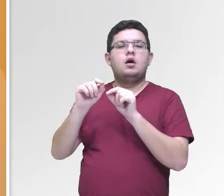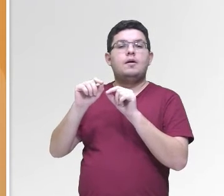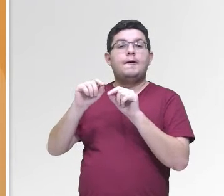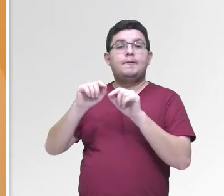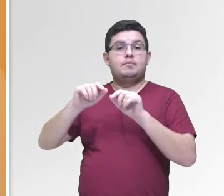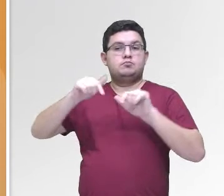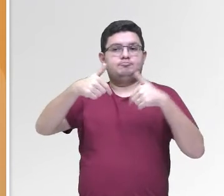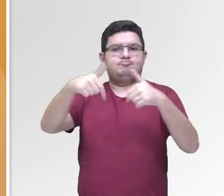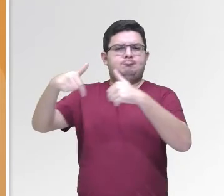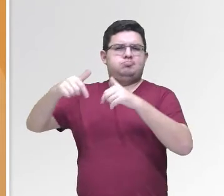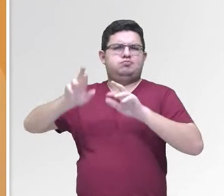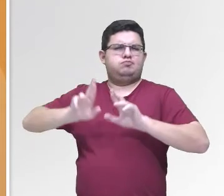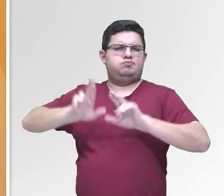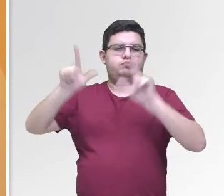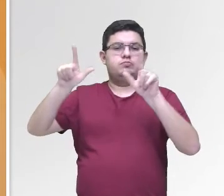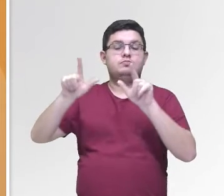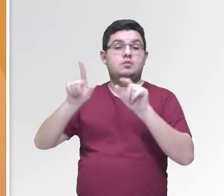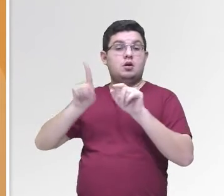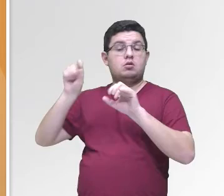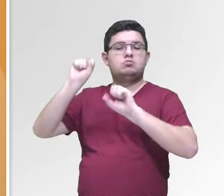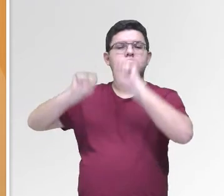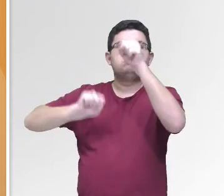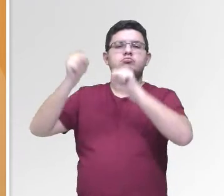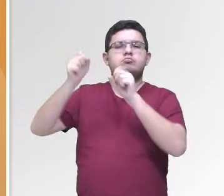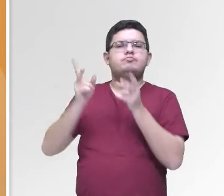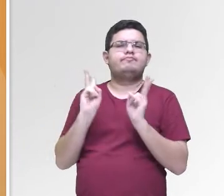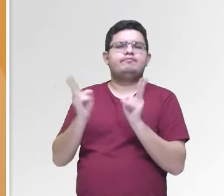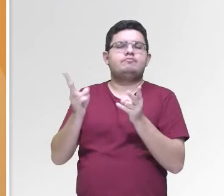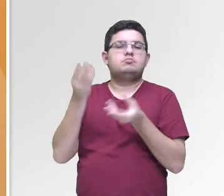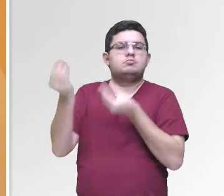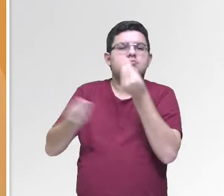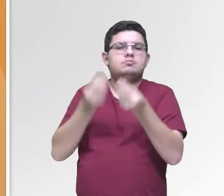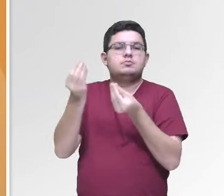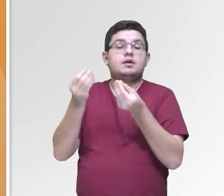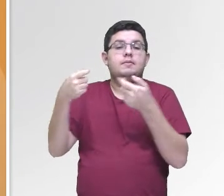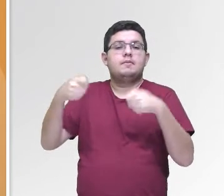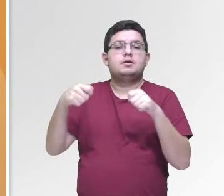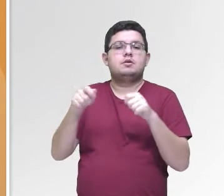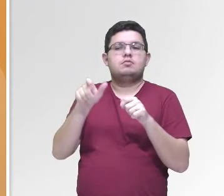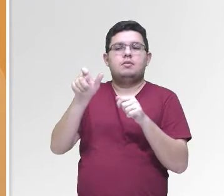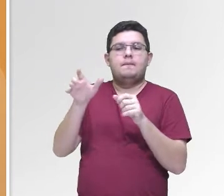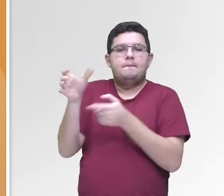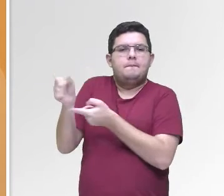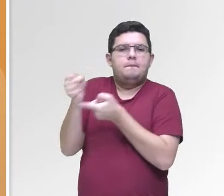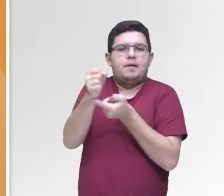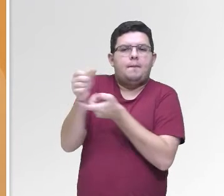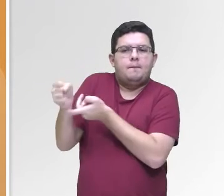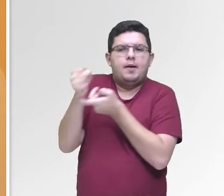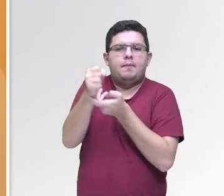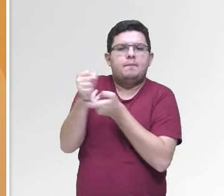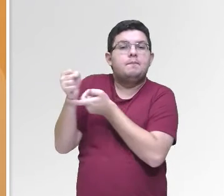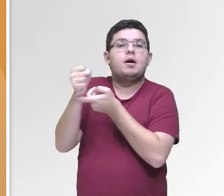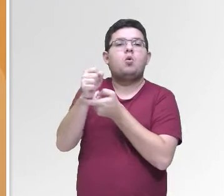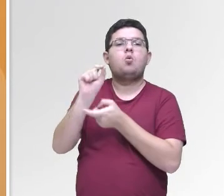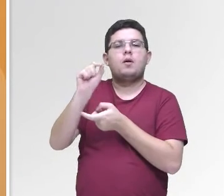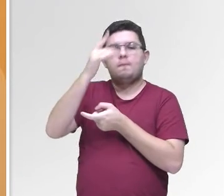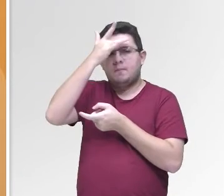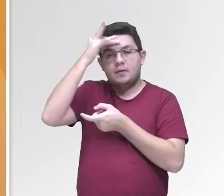se manter, precisavam de mão de obra humana. E aí, a partir desse